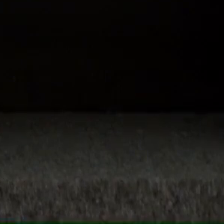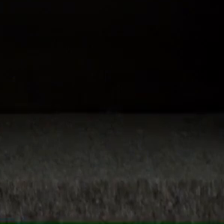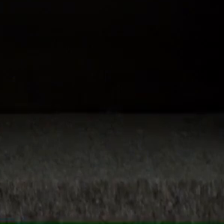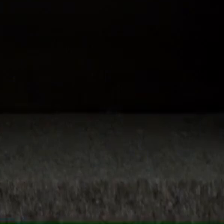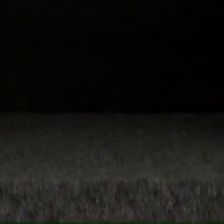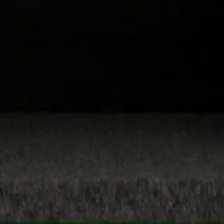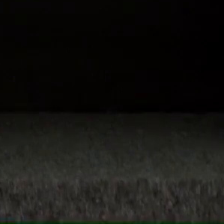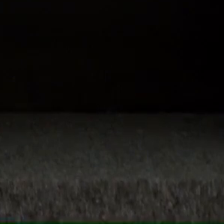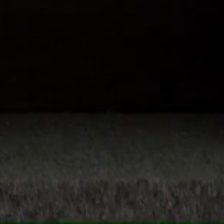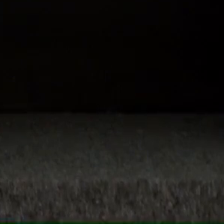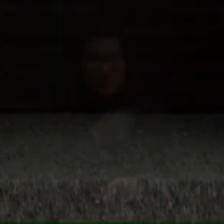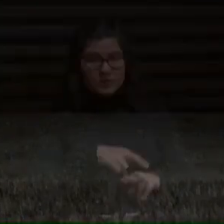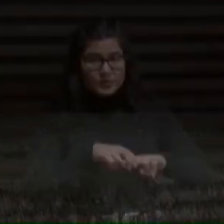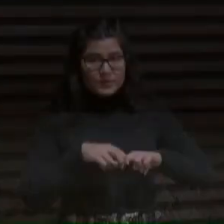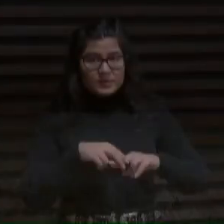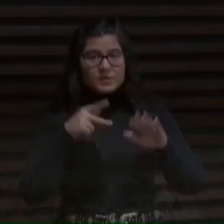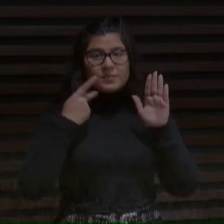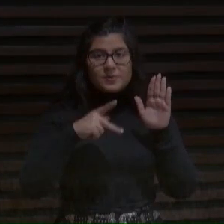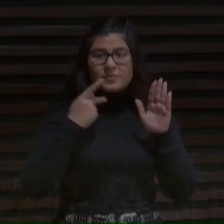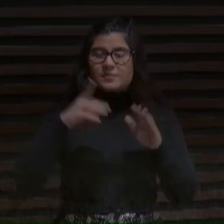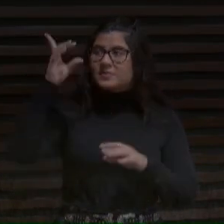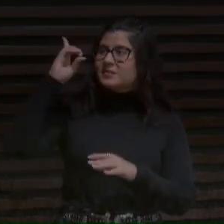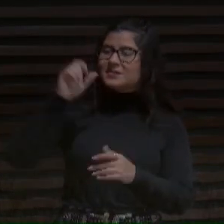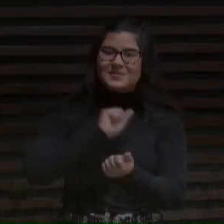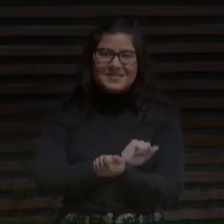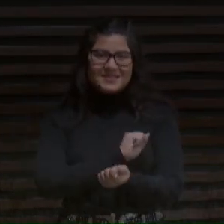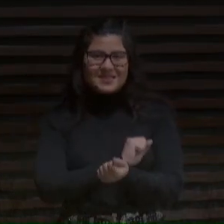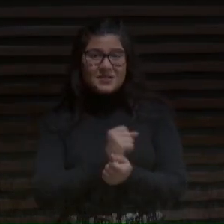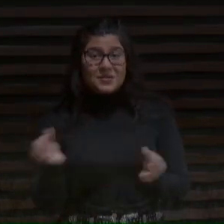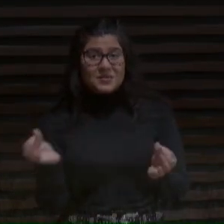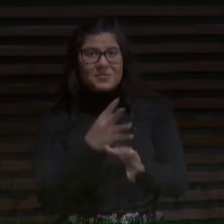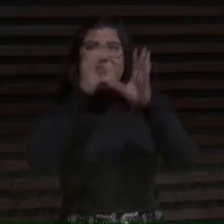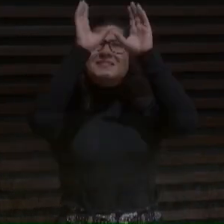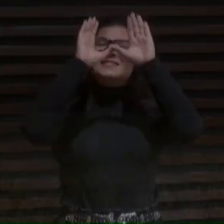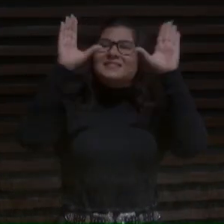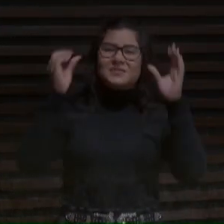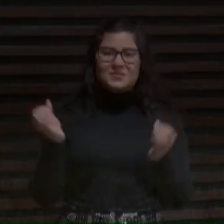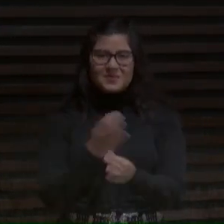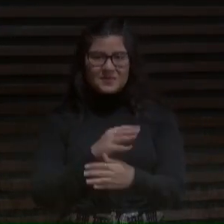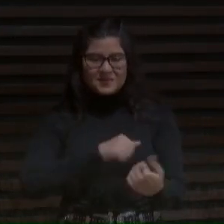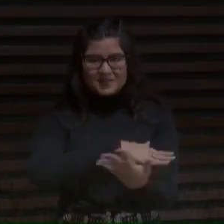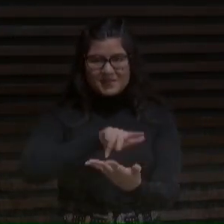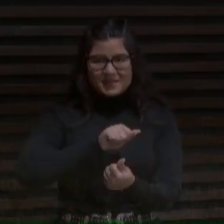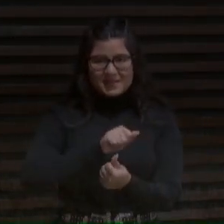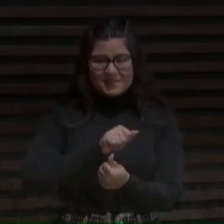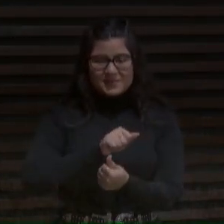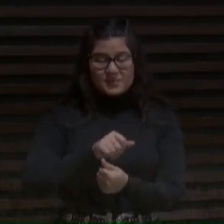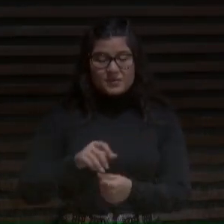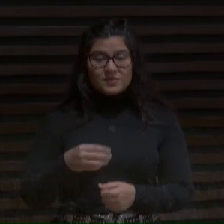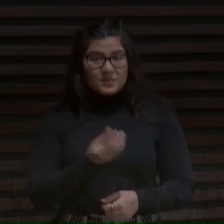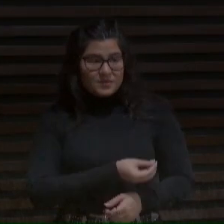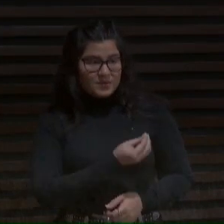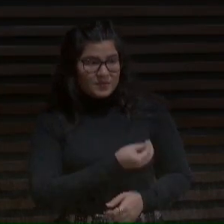porém, segundo a promessa de Deus, esperamos novos céus e nova terra, nos quais